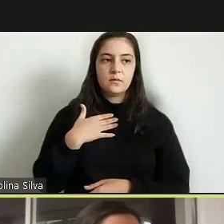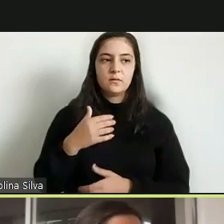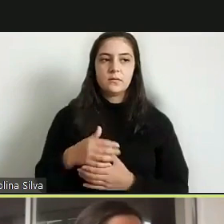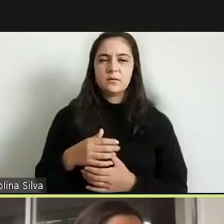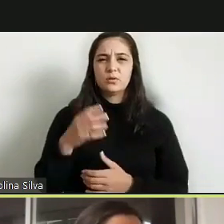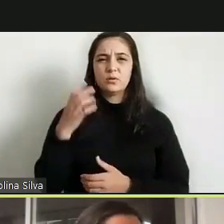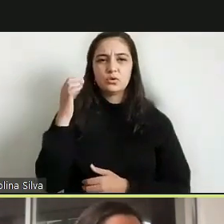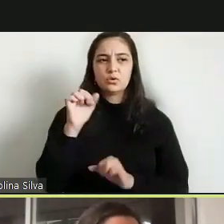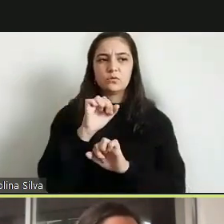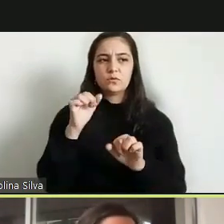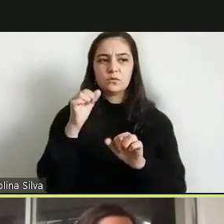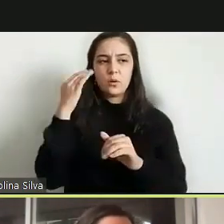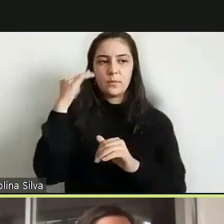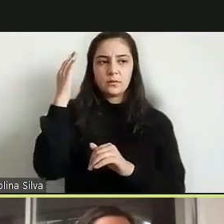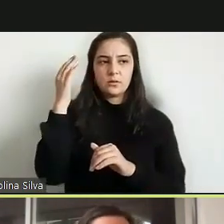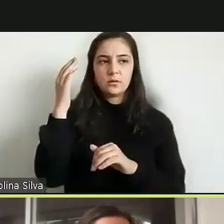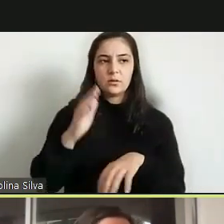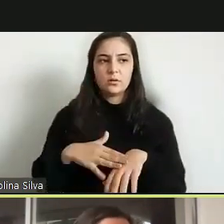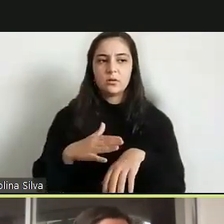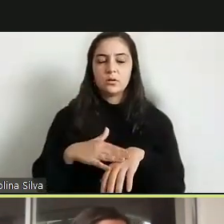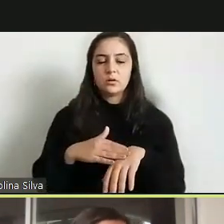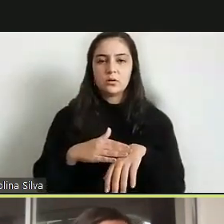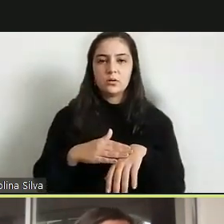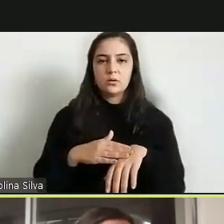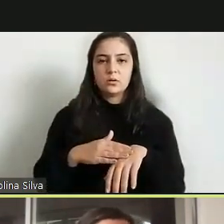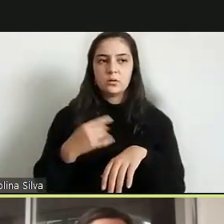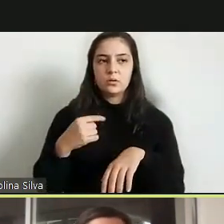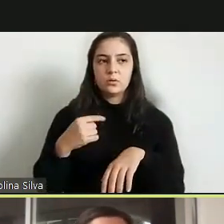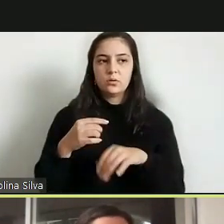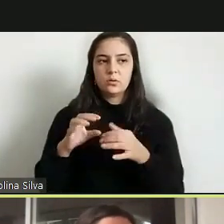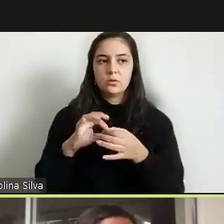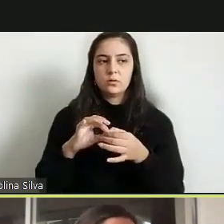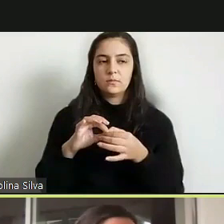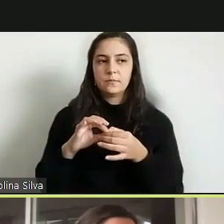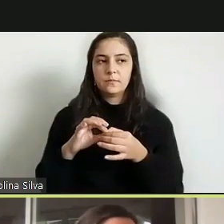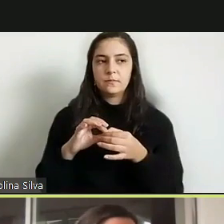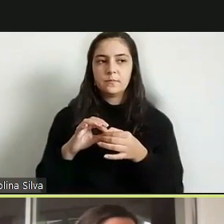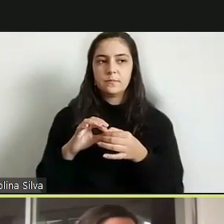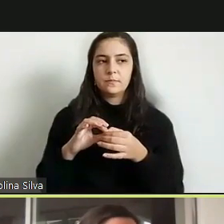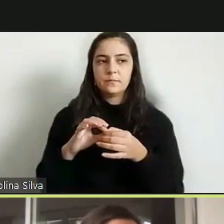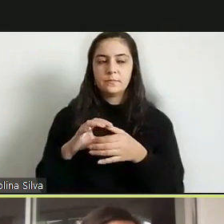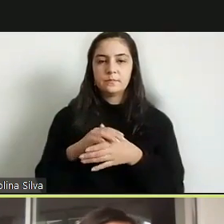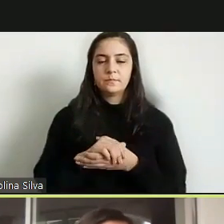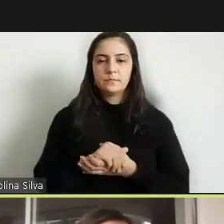vosso som, creio. Todas as vinhas que eu tenho está tudo classificado por letra A, que é o que eles procuram.